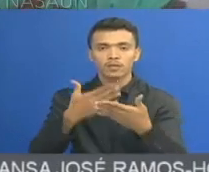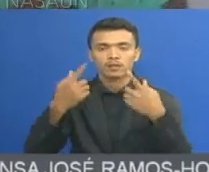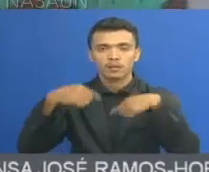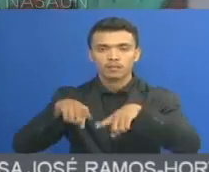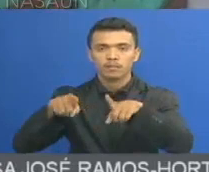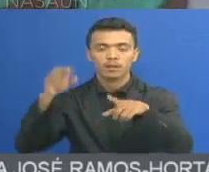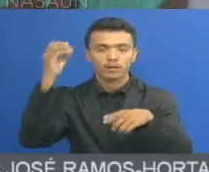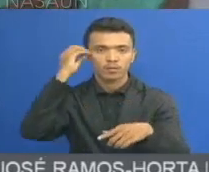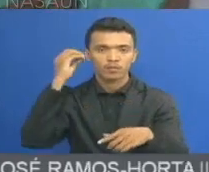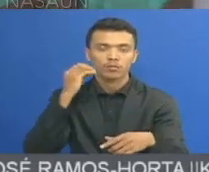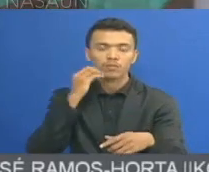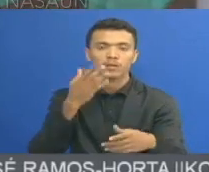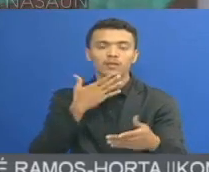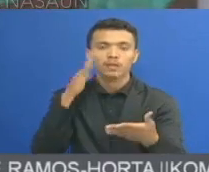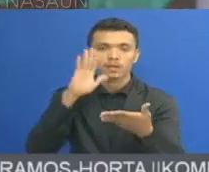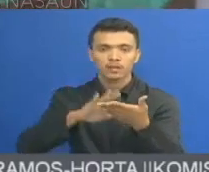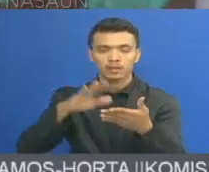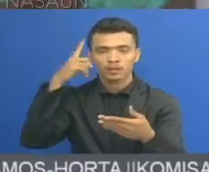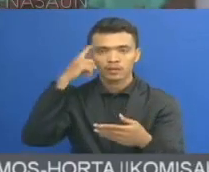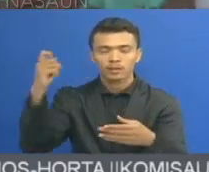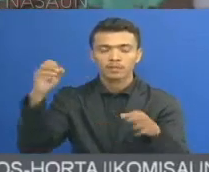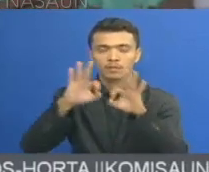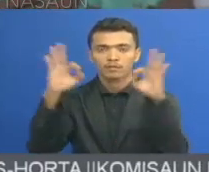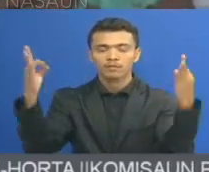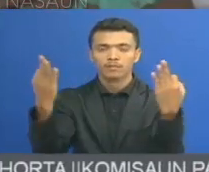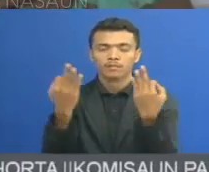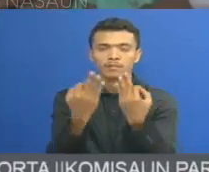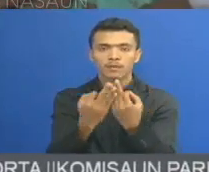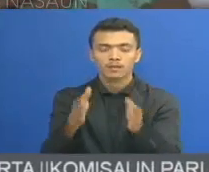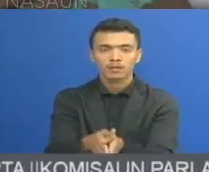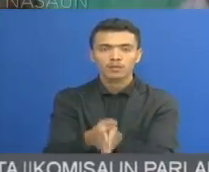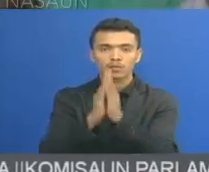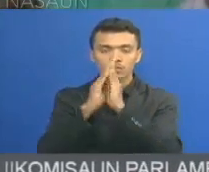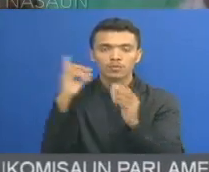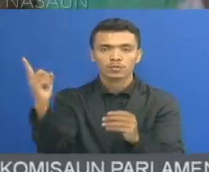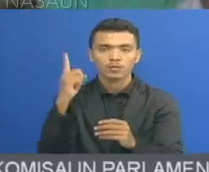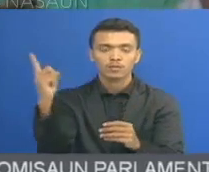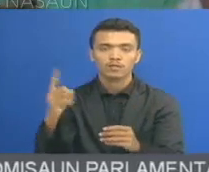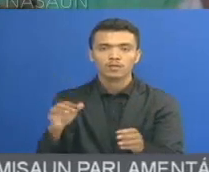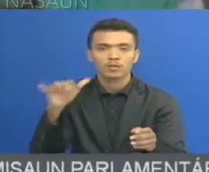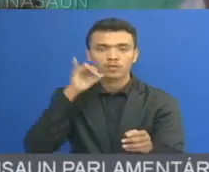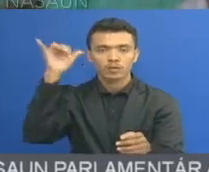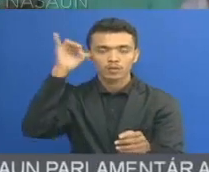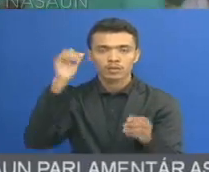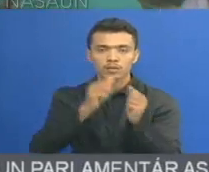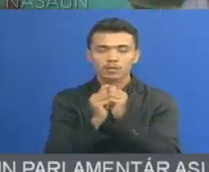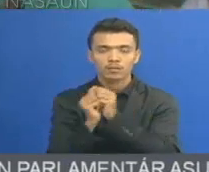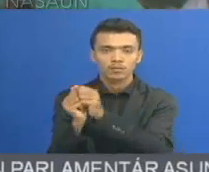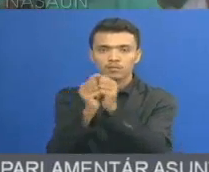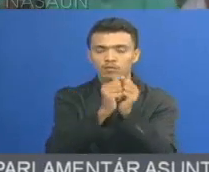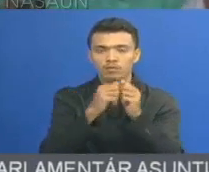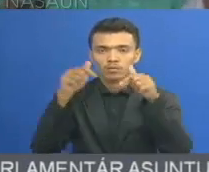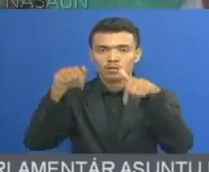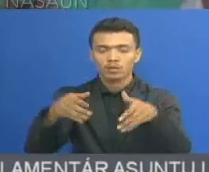né, nela dia com a tamba família, exigir leite. Sega mi amutu hene para mi sera